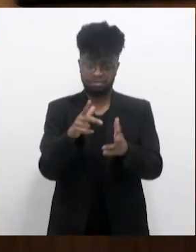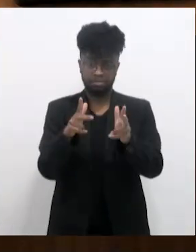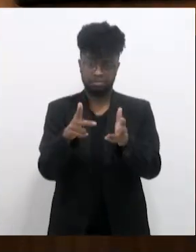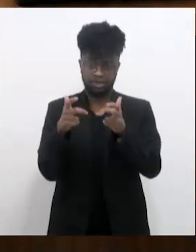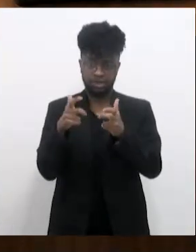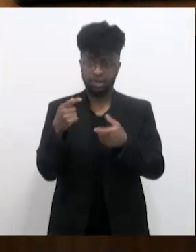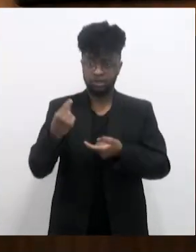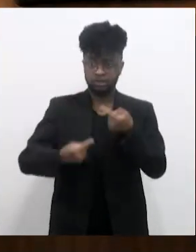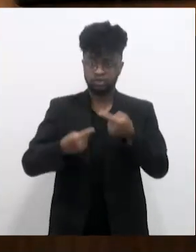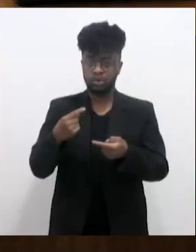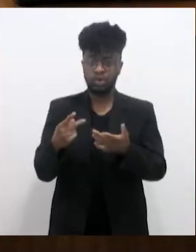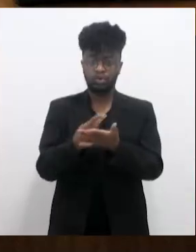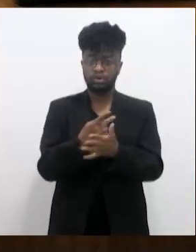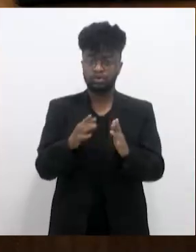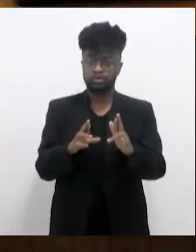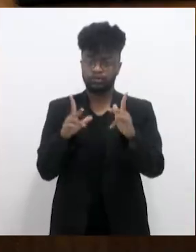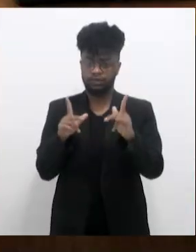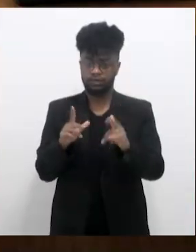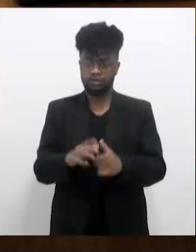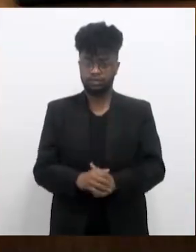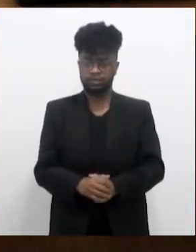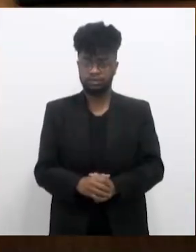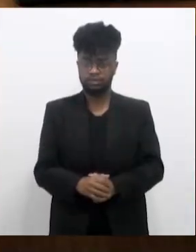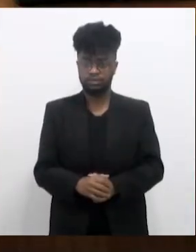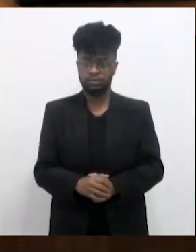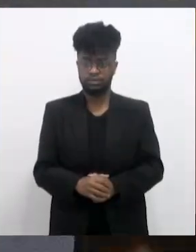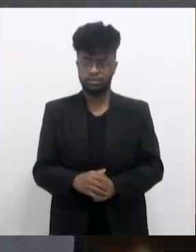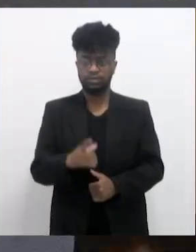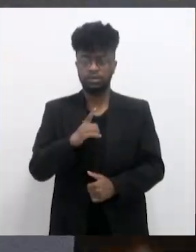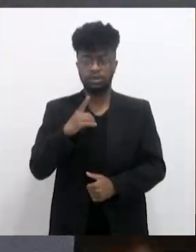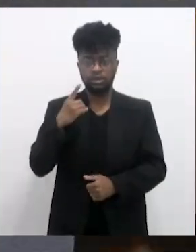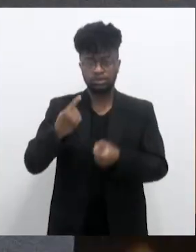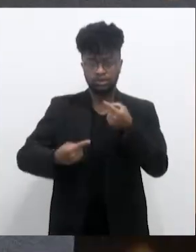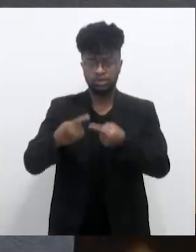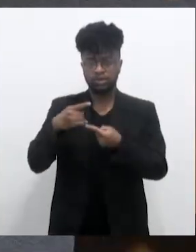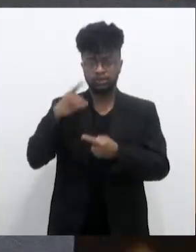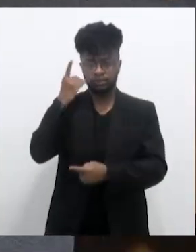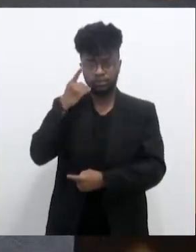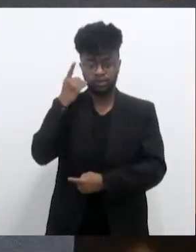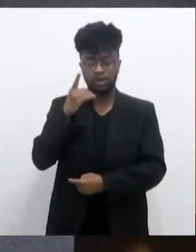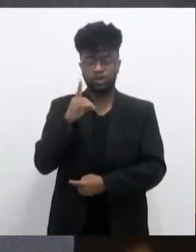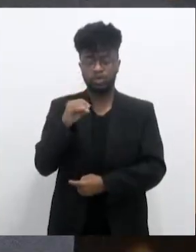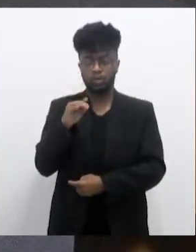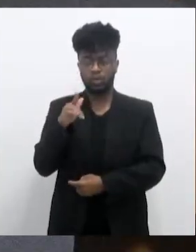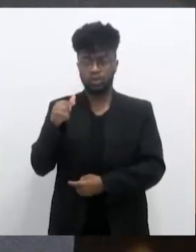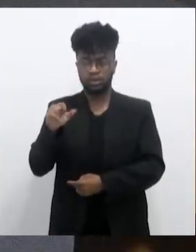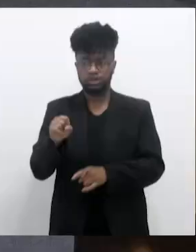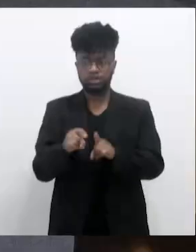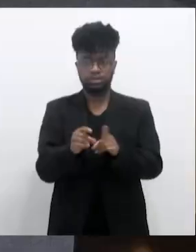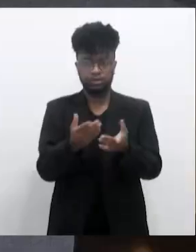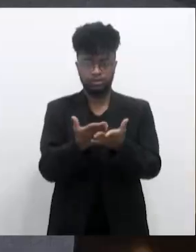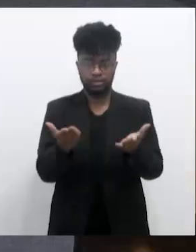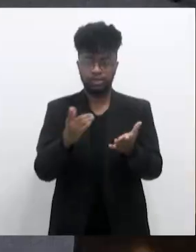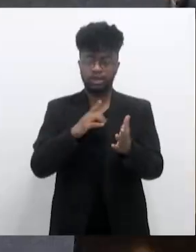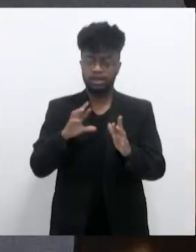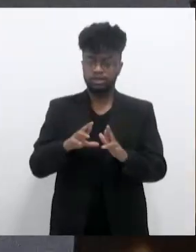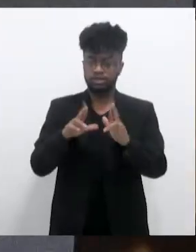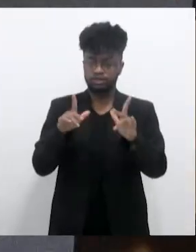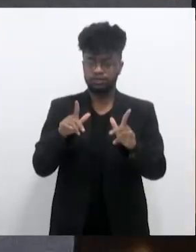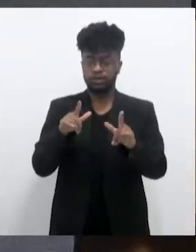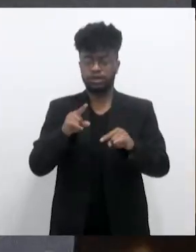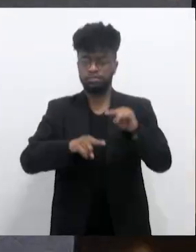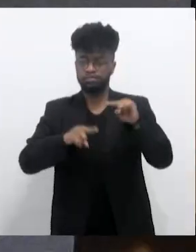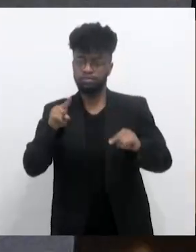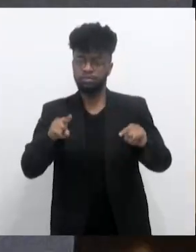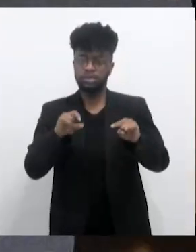discussões acontecem, é diferente. Né? Discutir com o deputado Douglas, com Vossa Excelência, é diferente o nível de discussão, de